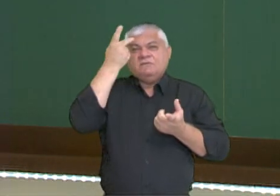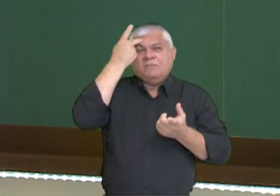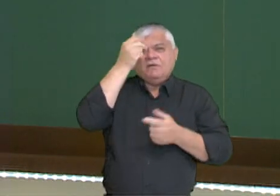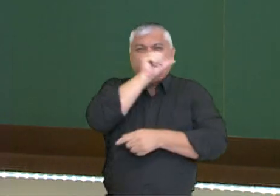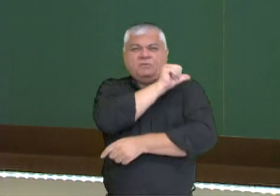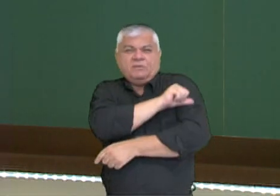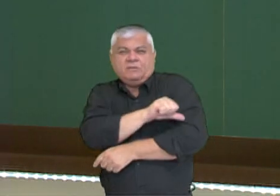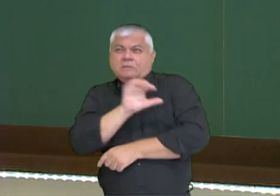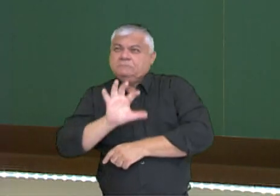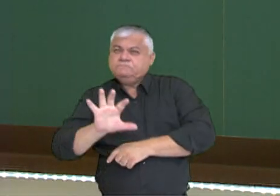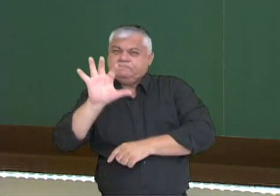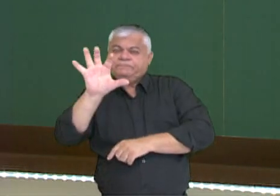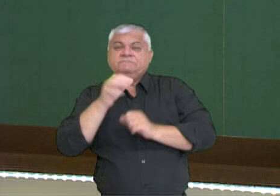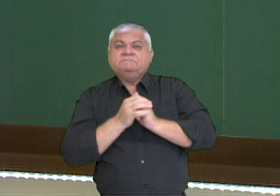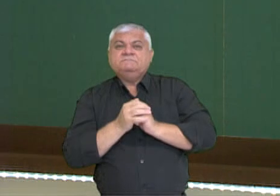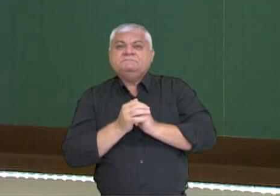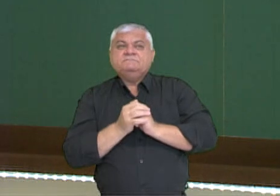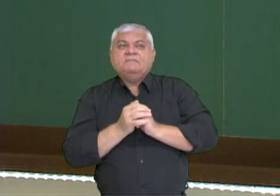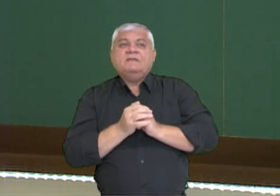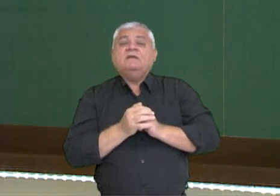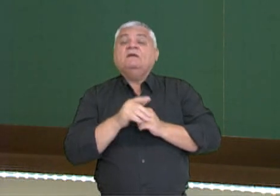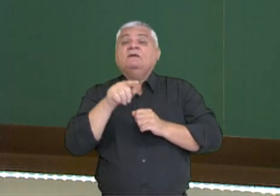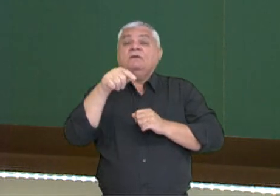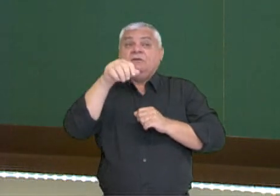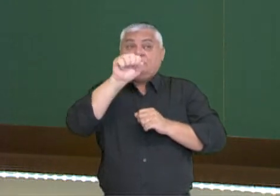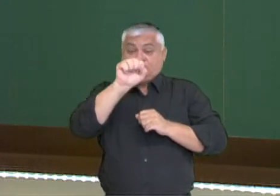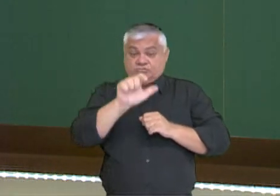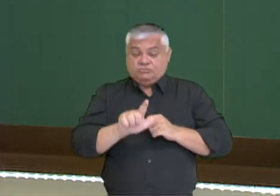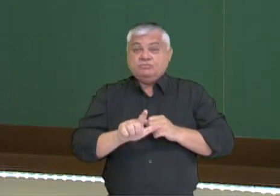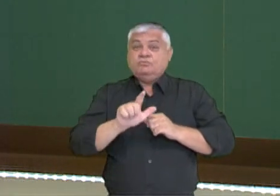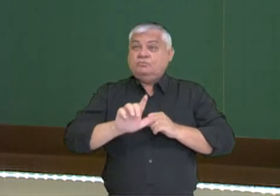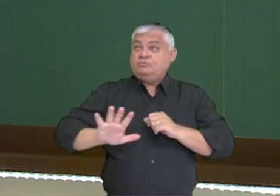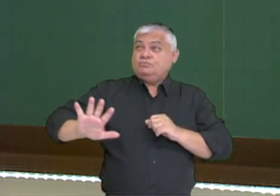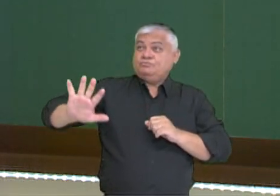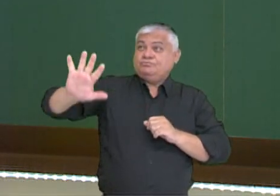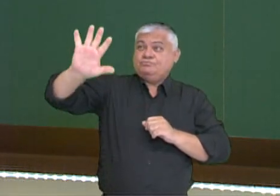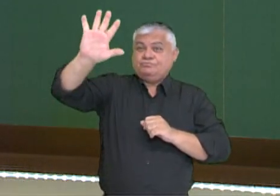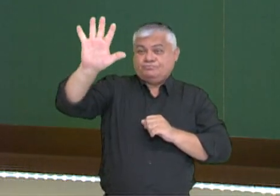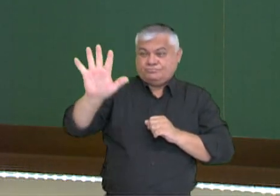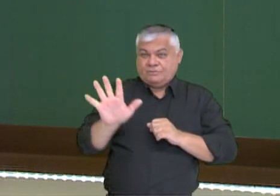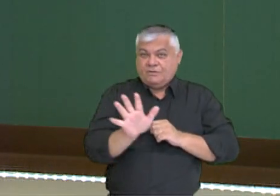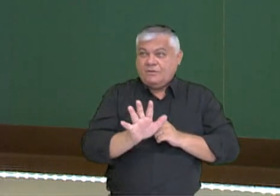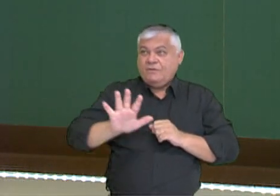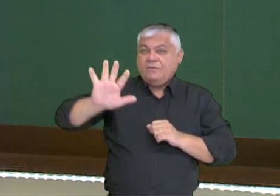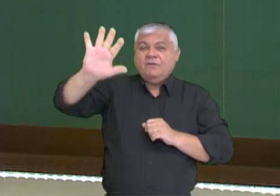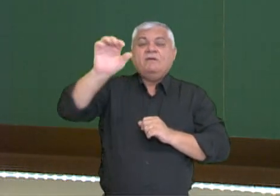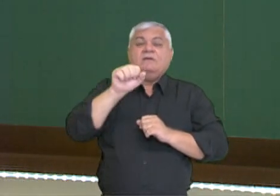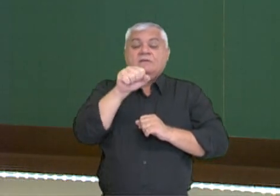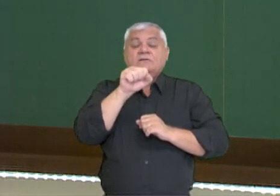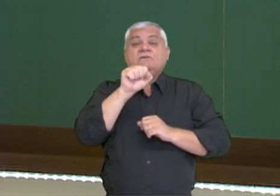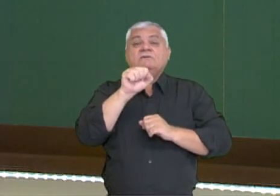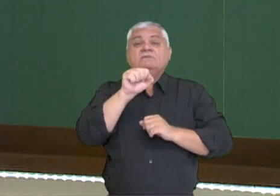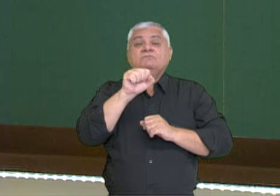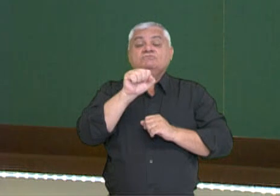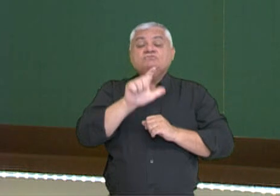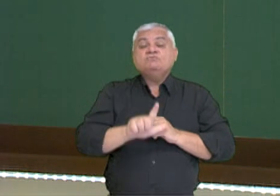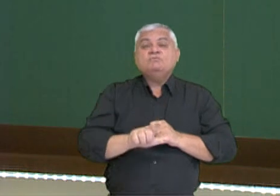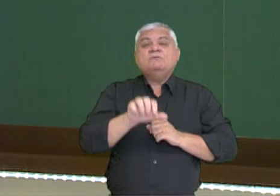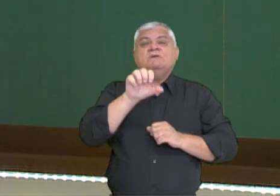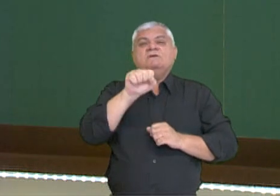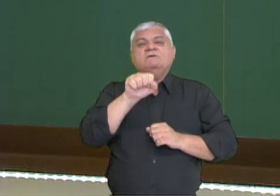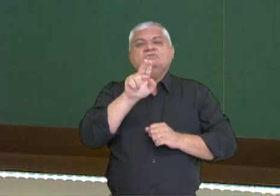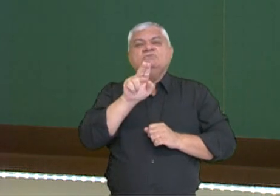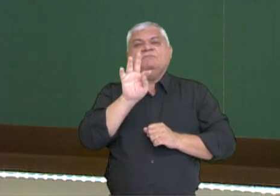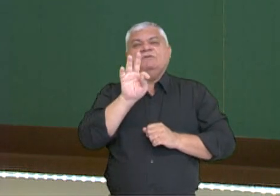região sudeste, o clima tropical atlântico, que é no litoral, e o clima subtropical, que é na